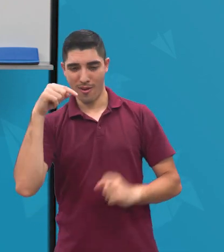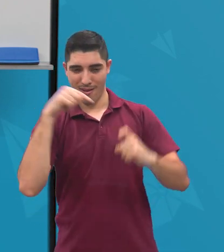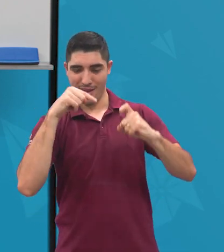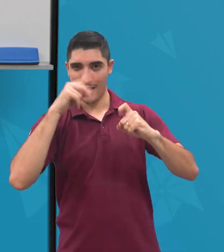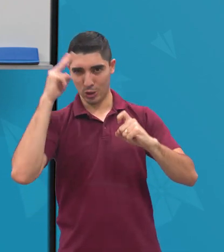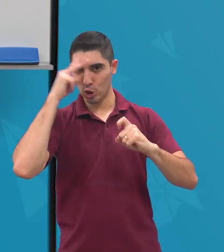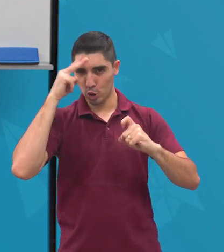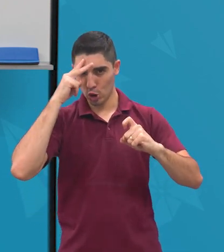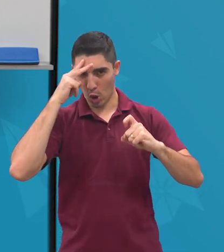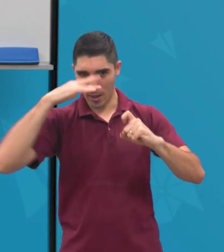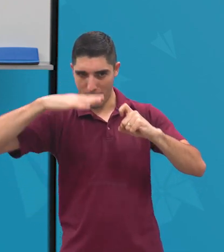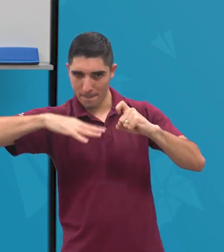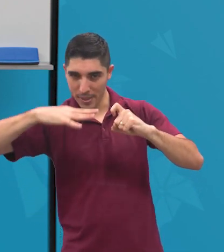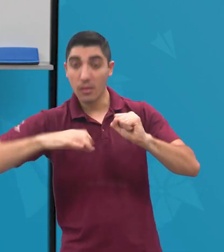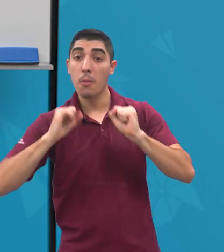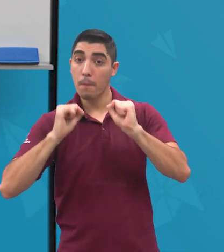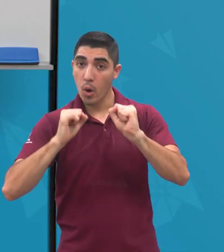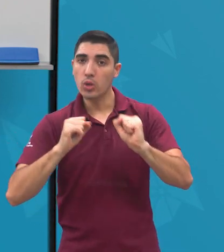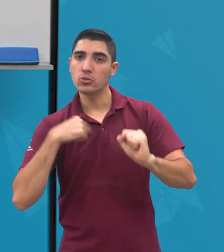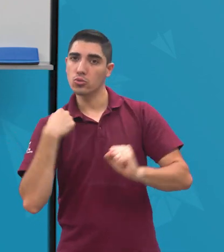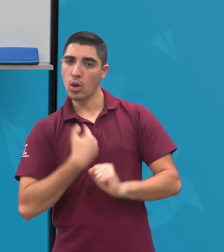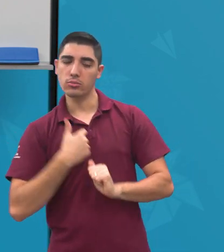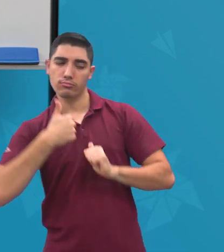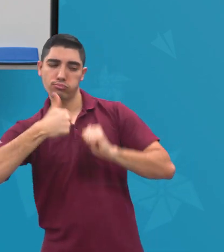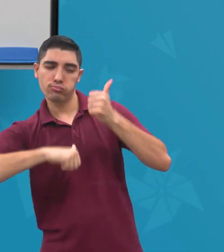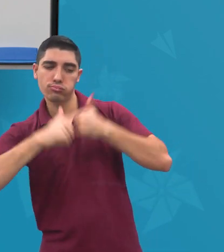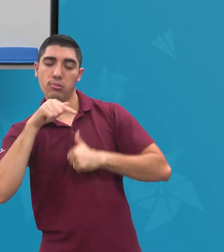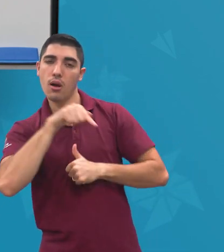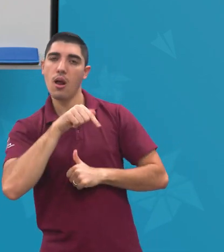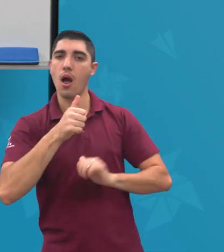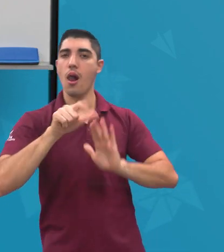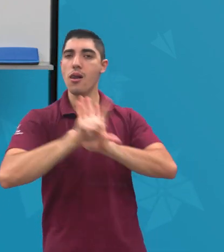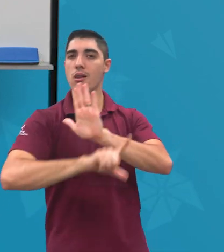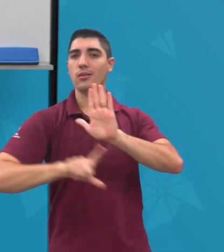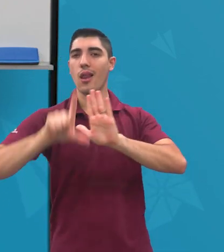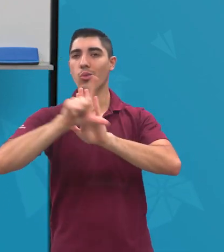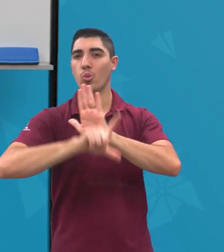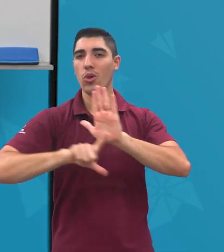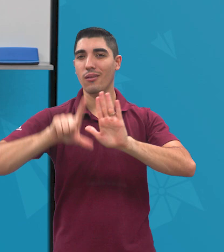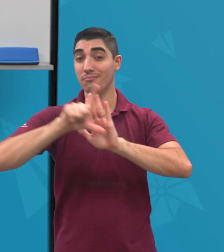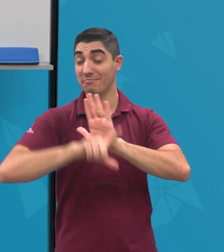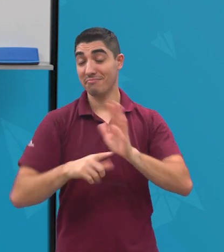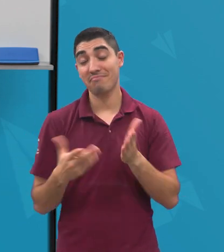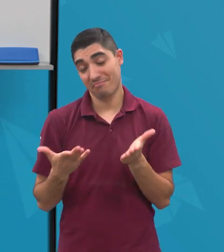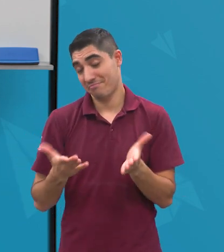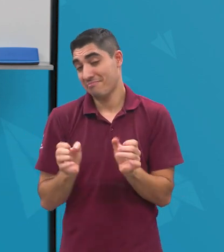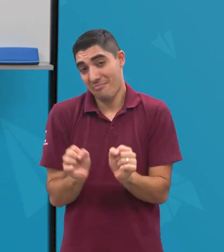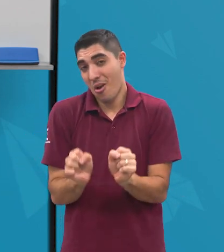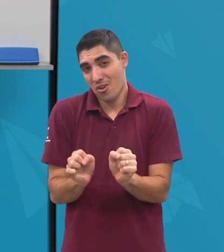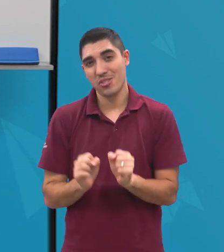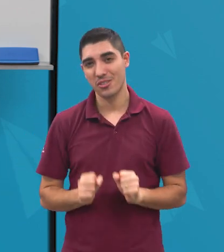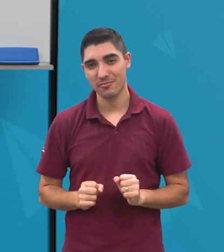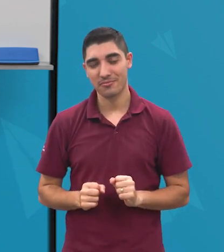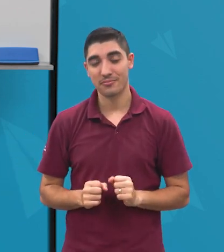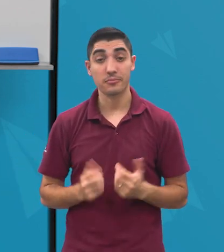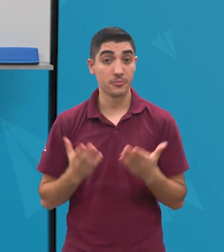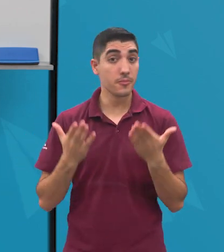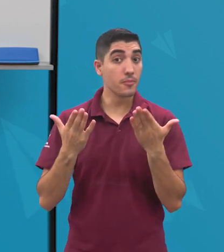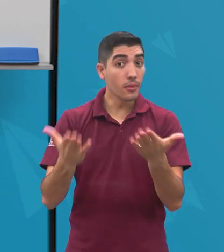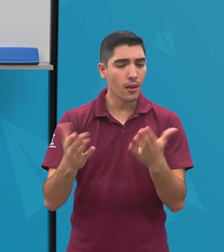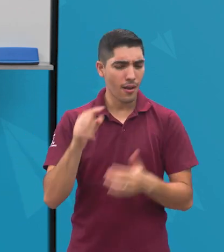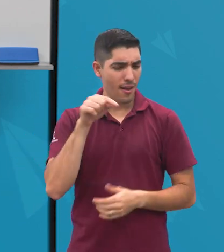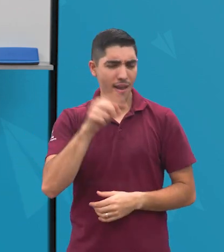dessa narrativa, a respeito desse texto. Quer dizer, é uma história relativamente